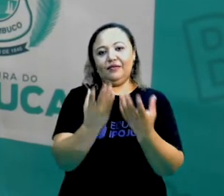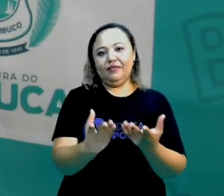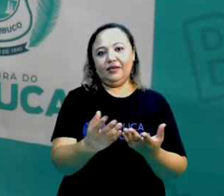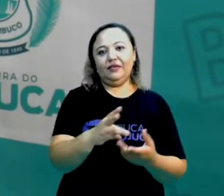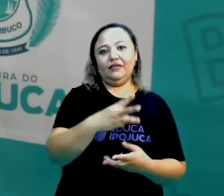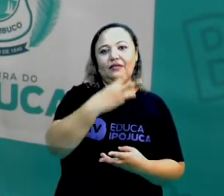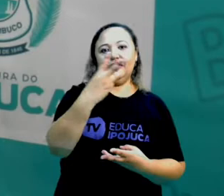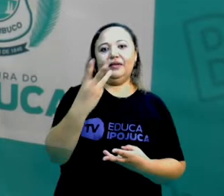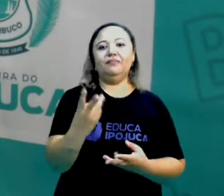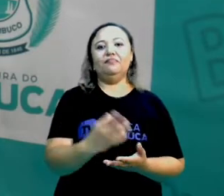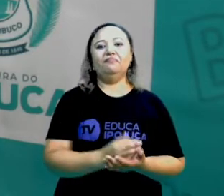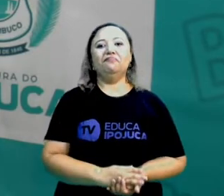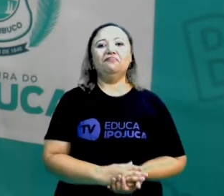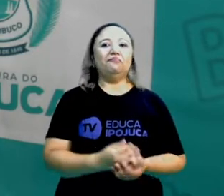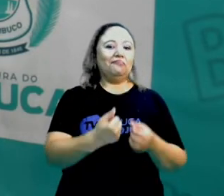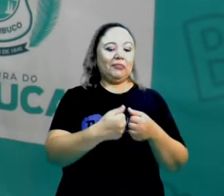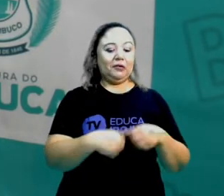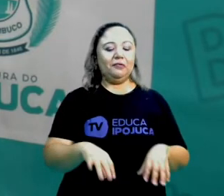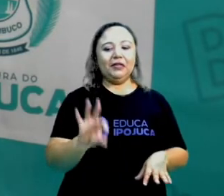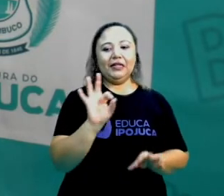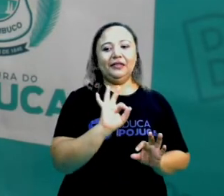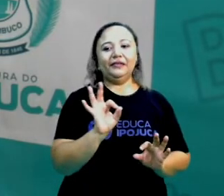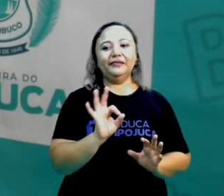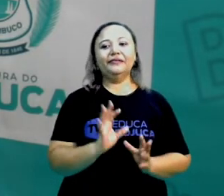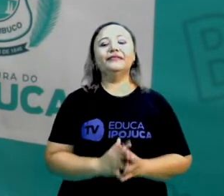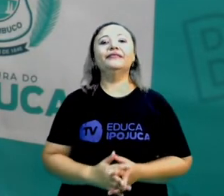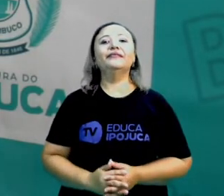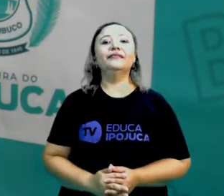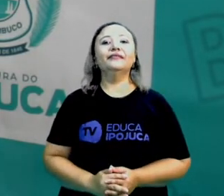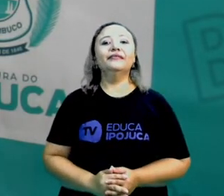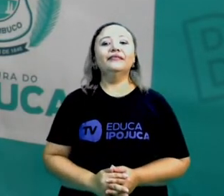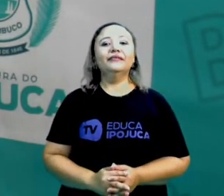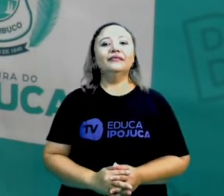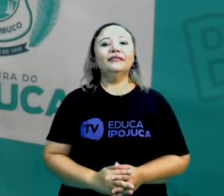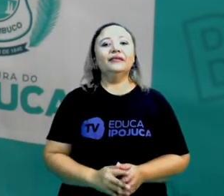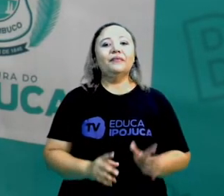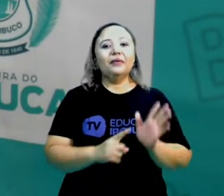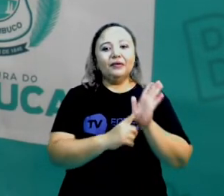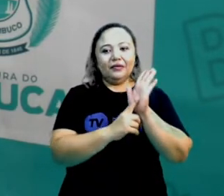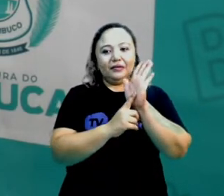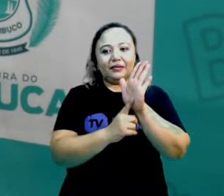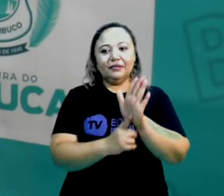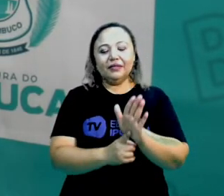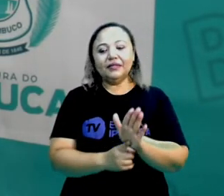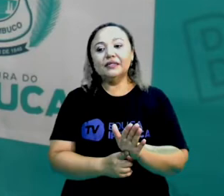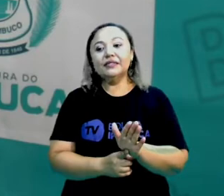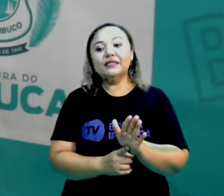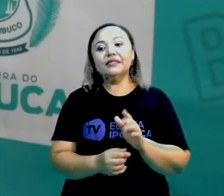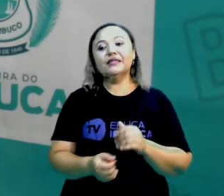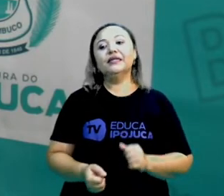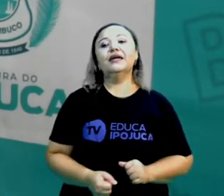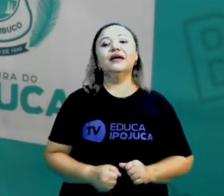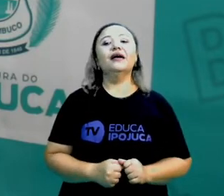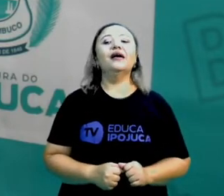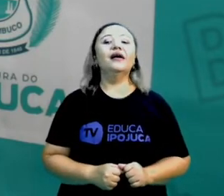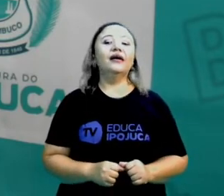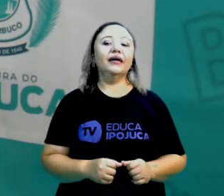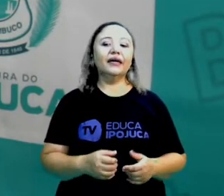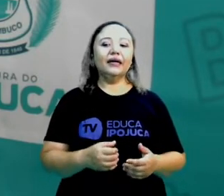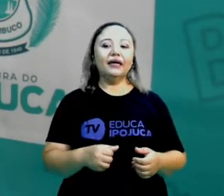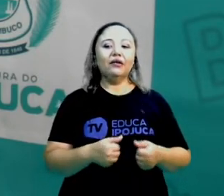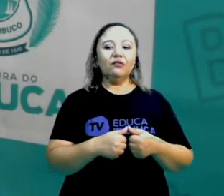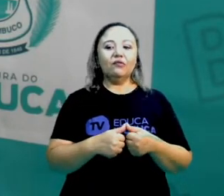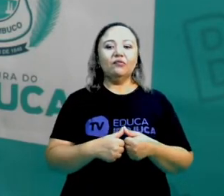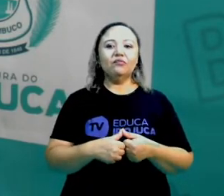deu as 3, não ficou com nenhuma. Então, para representar a quantidade que ele não ficou com nenhuma, ele usou